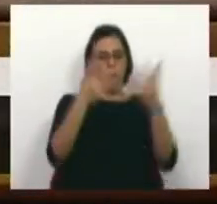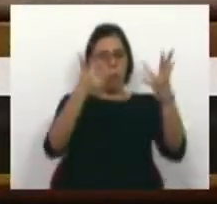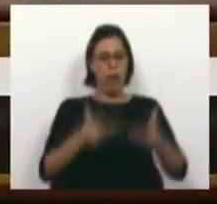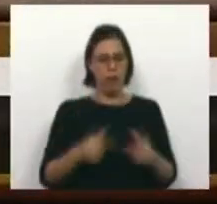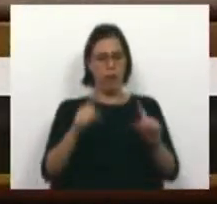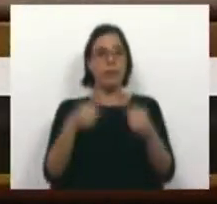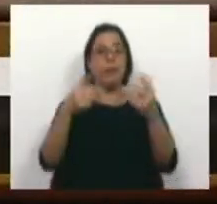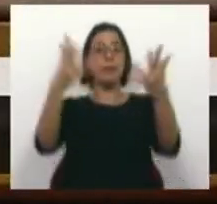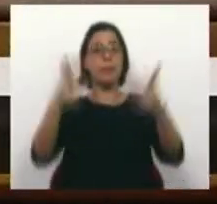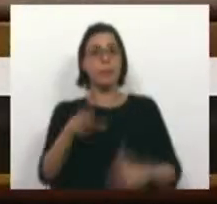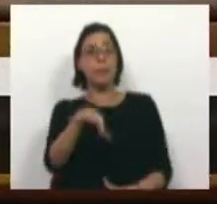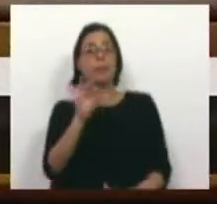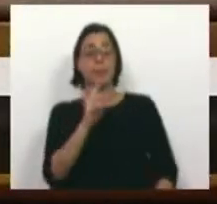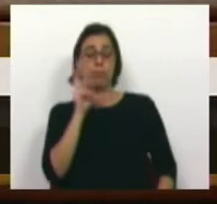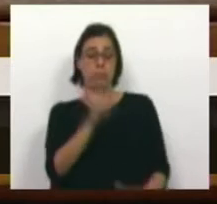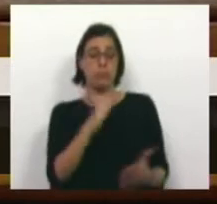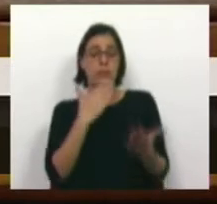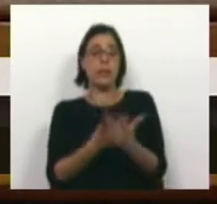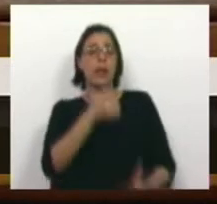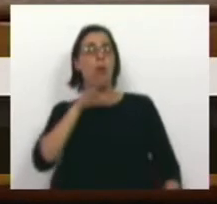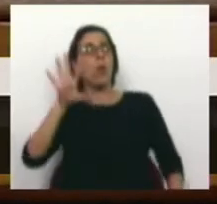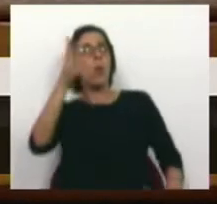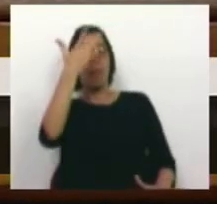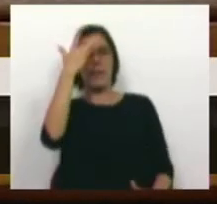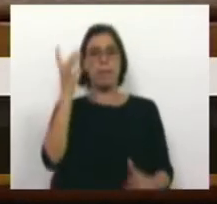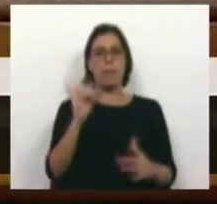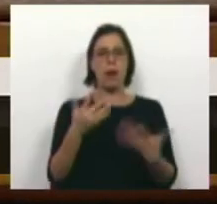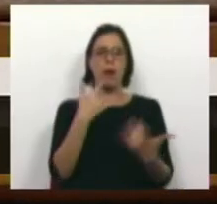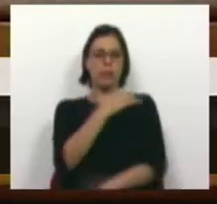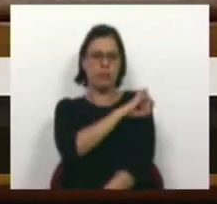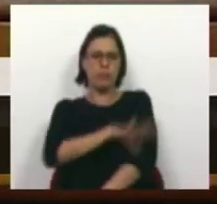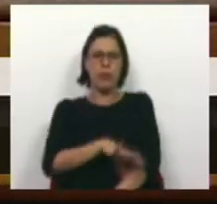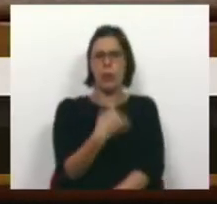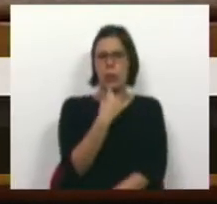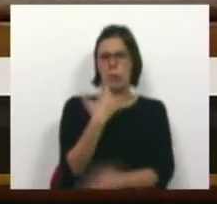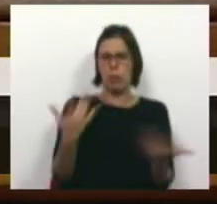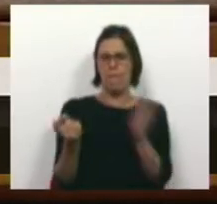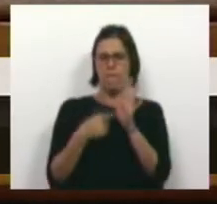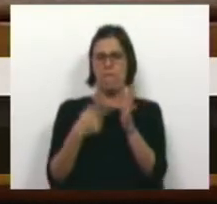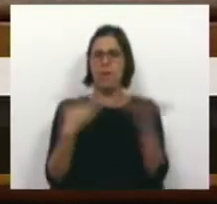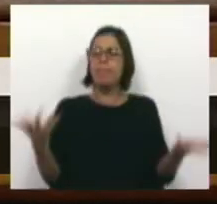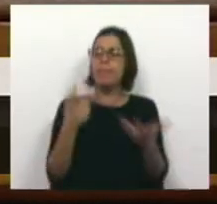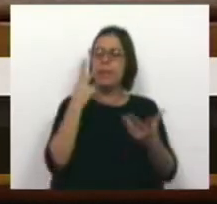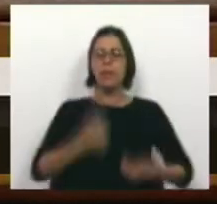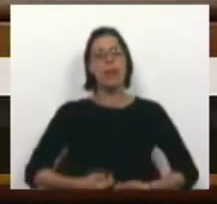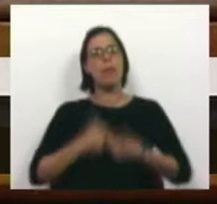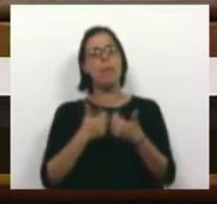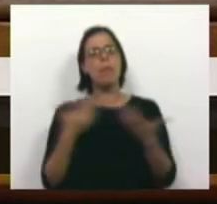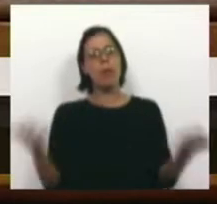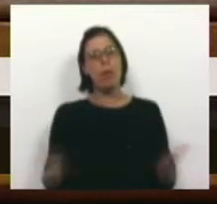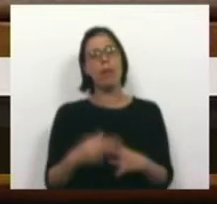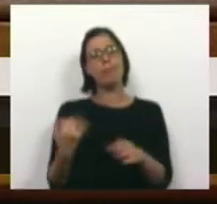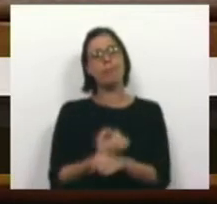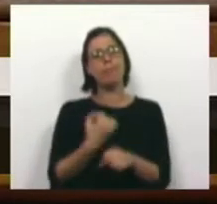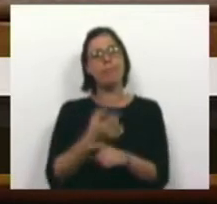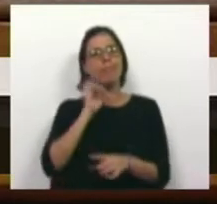orçamento, escolhemos a resposta a dar a um país com marcas fundas de pobreza, de falta de horizontes de uma vida melhor, de